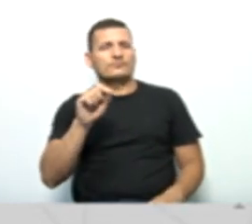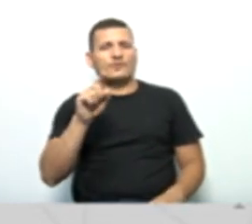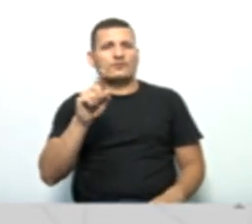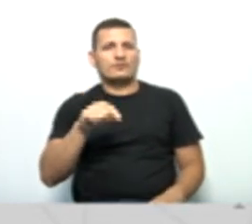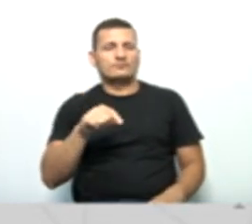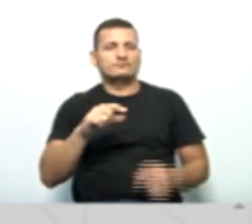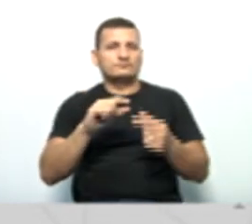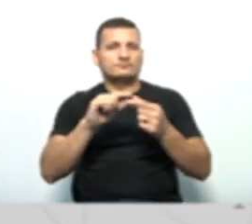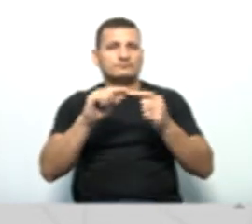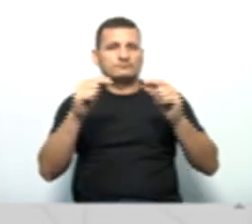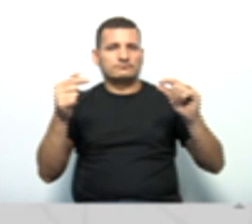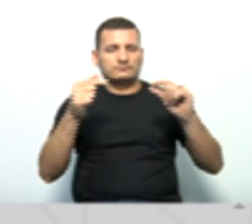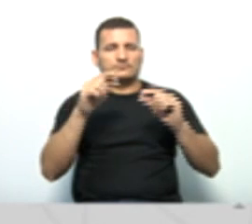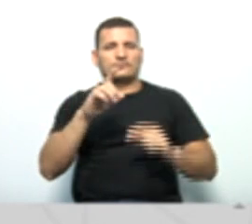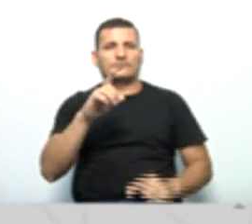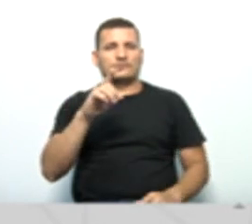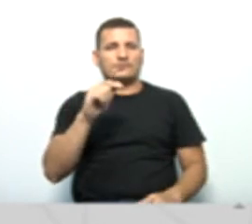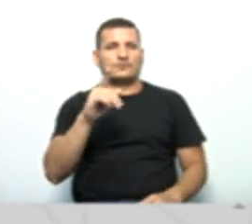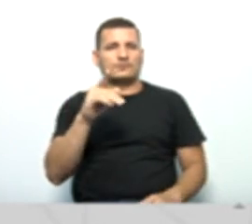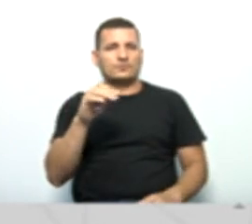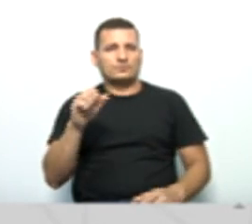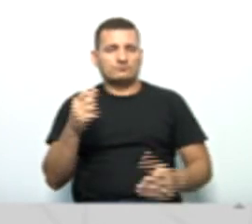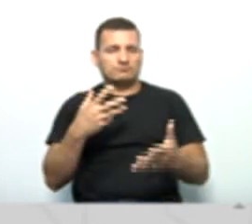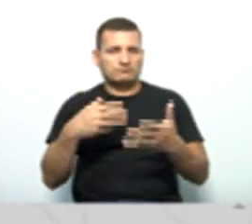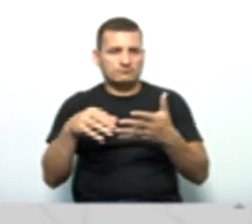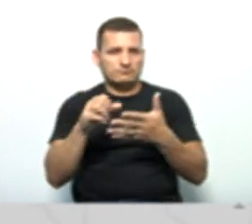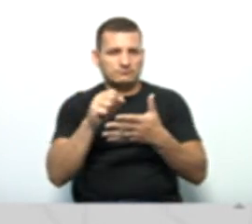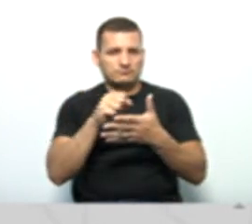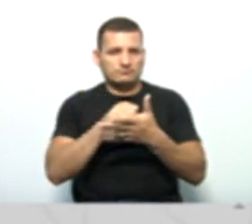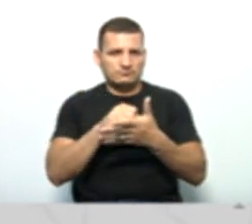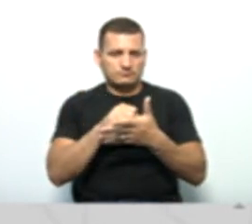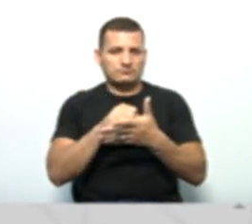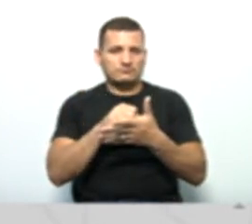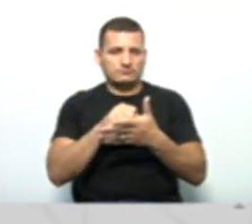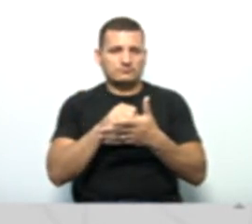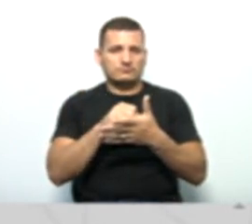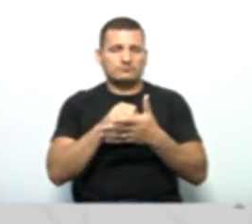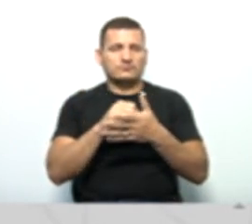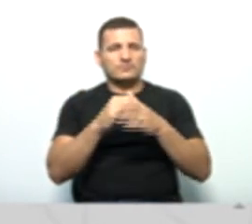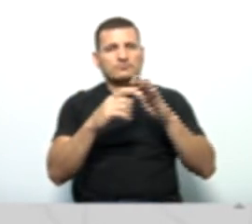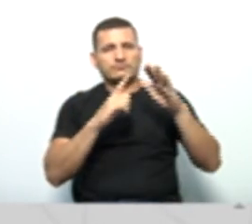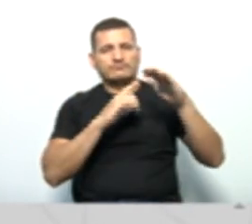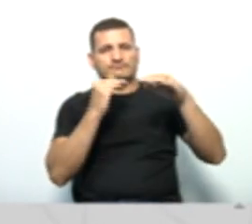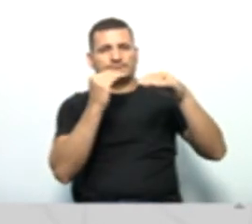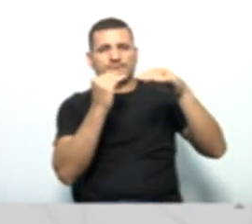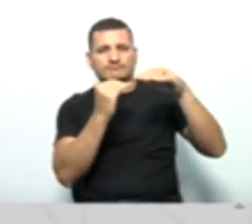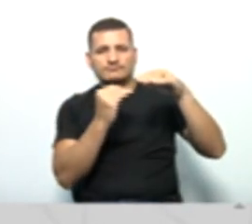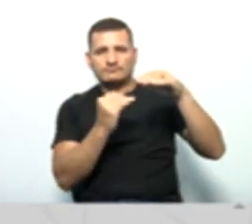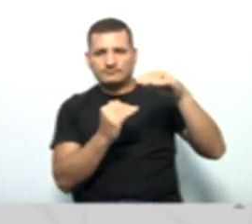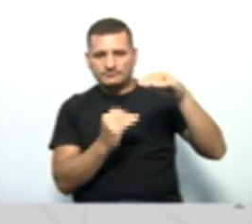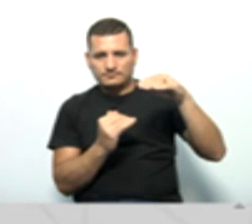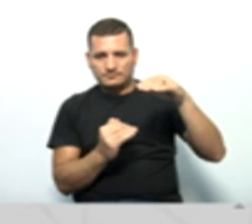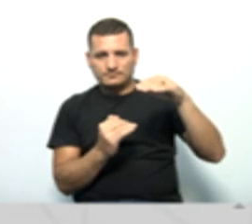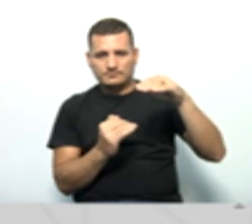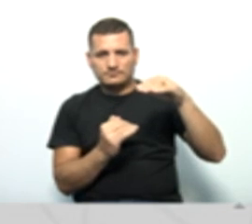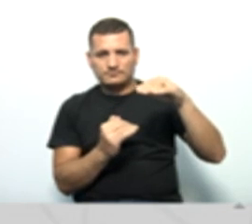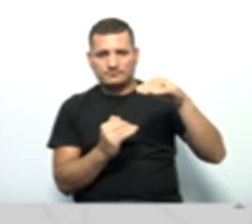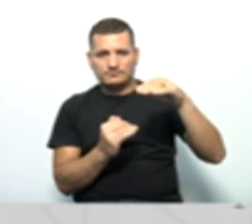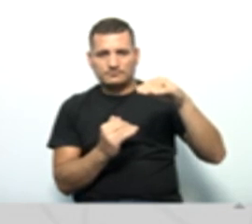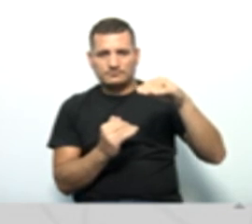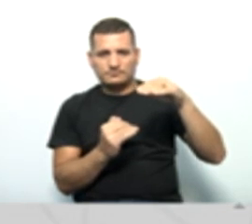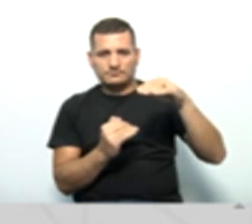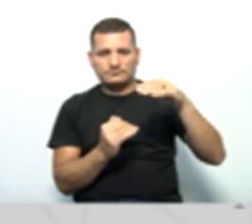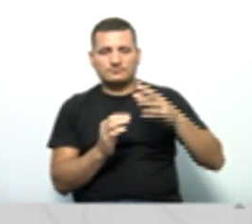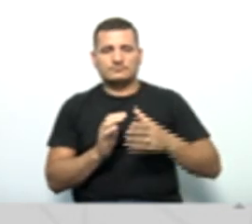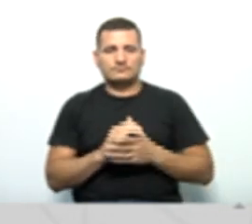hierárquicas. Basicamente, olha, ele está falando que é hierárquica. Basicamente, os arquivos são formados